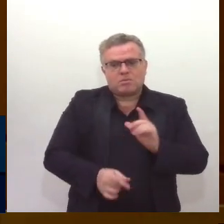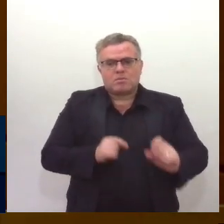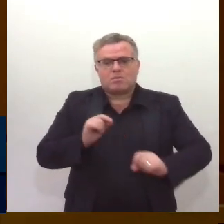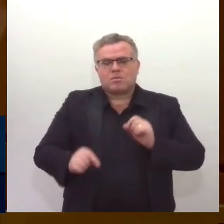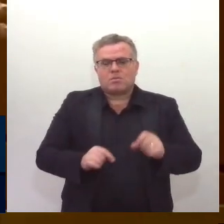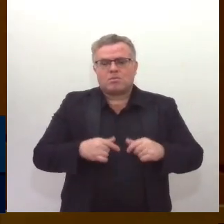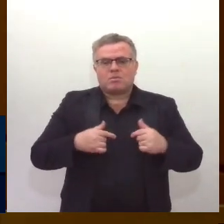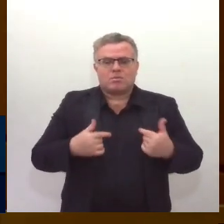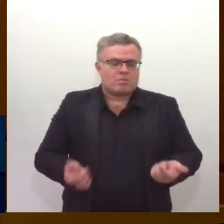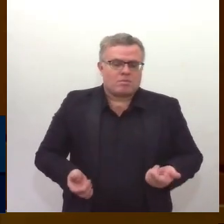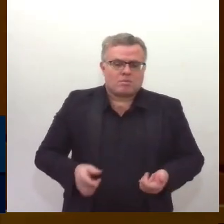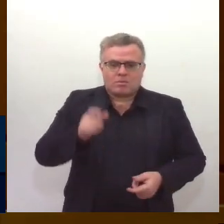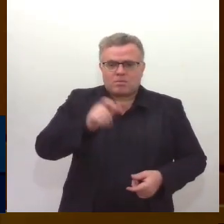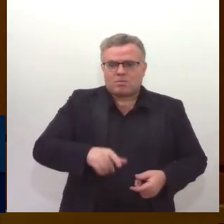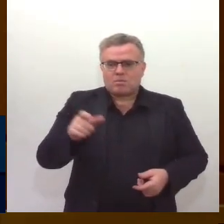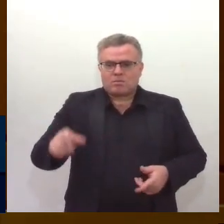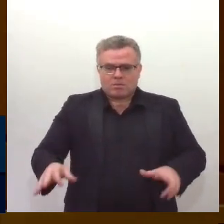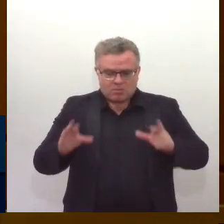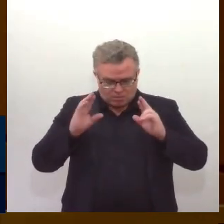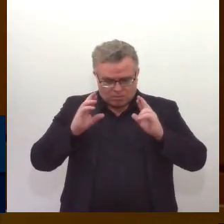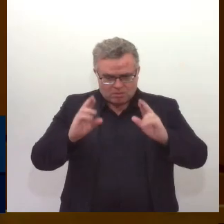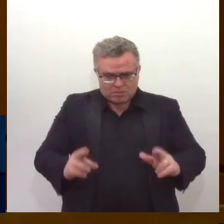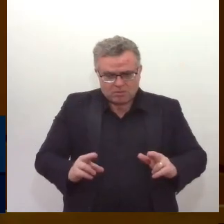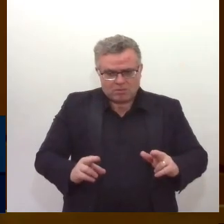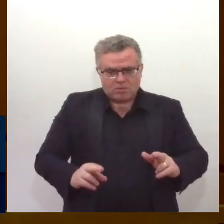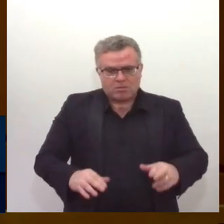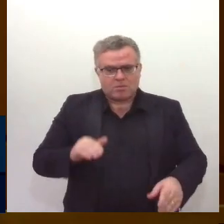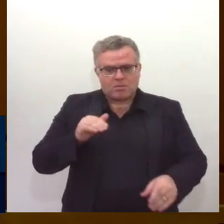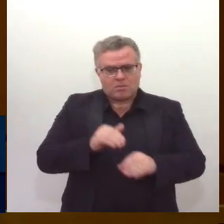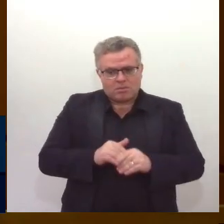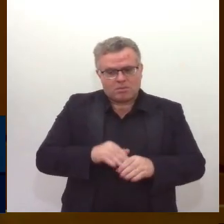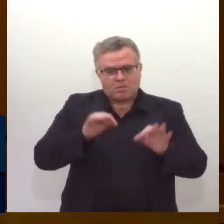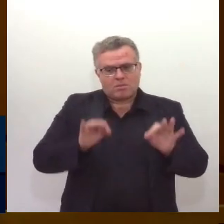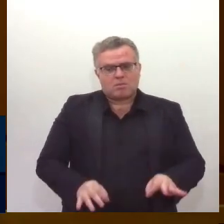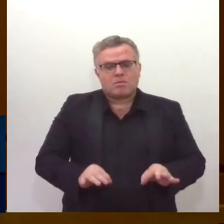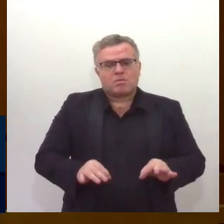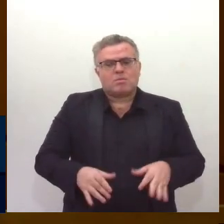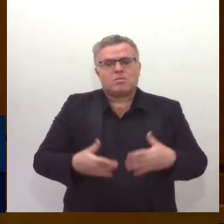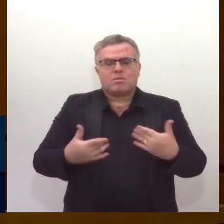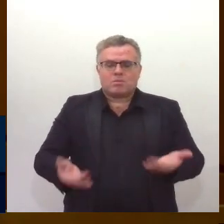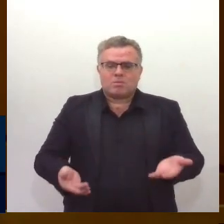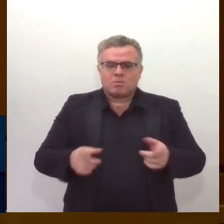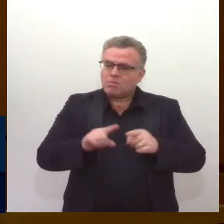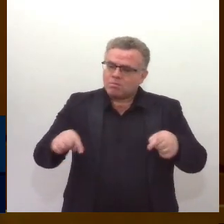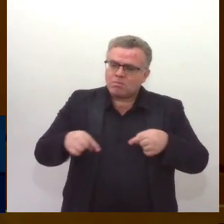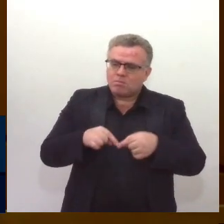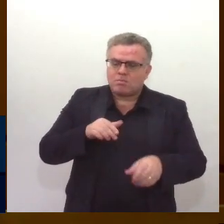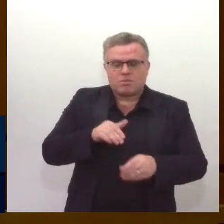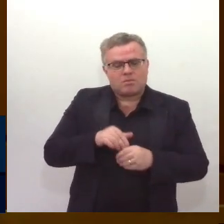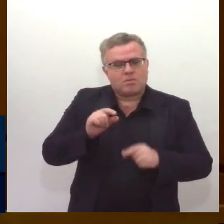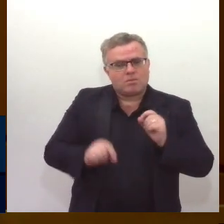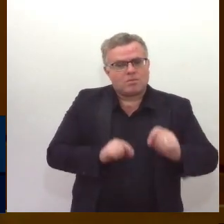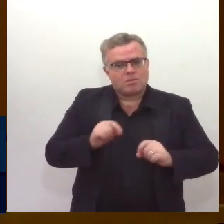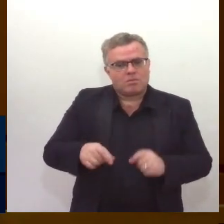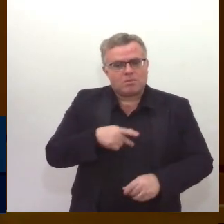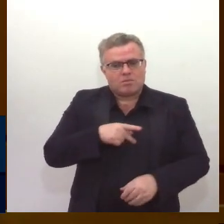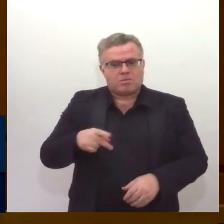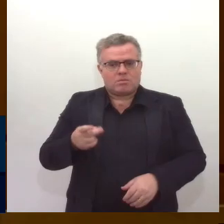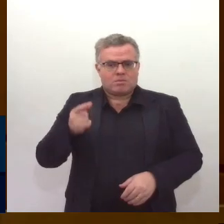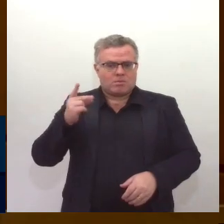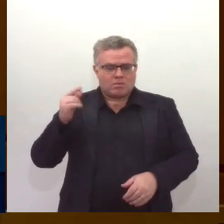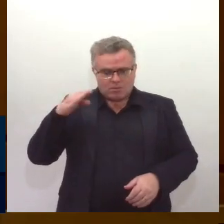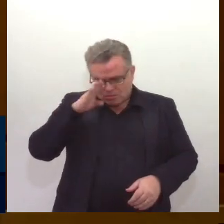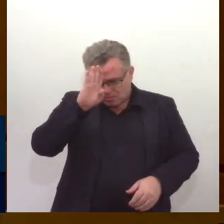respeitam as urnas, como o anterior presidente Bolsonaro, que não aceitou